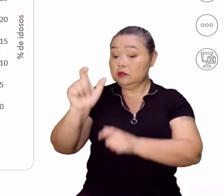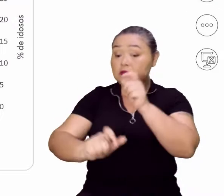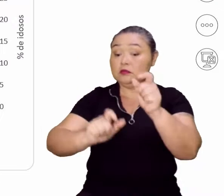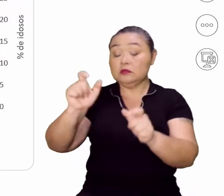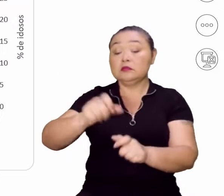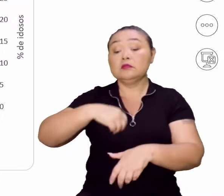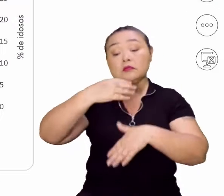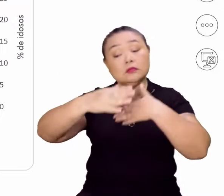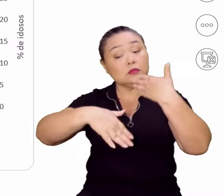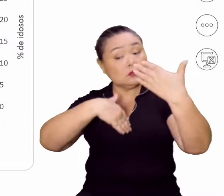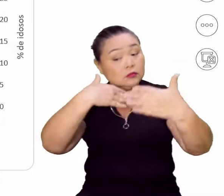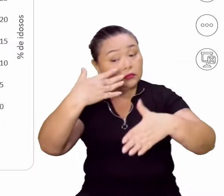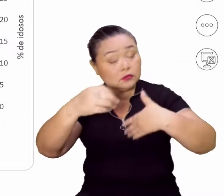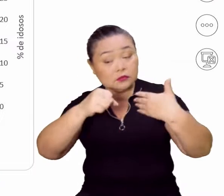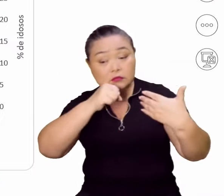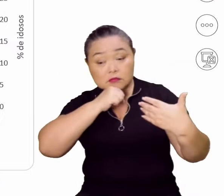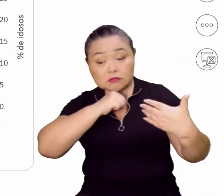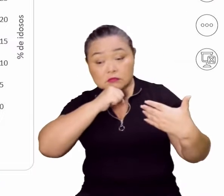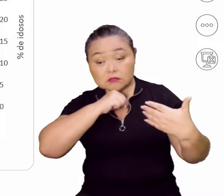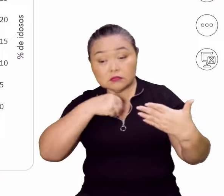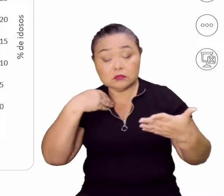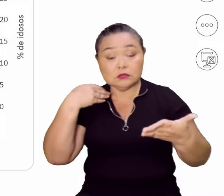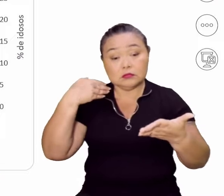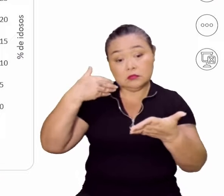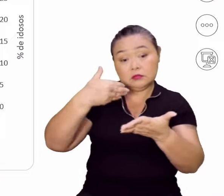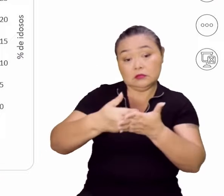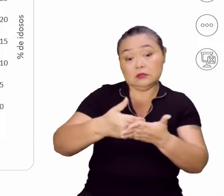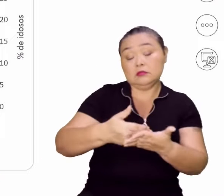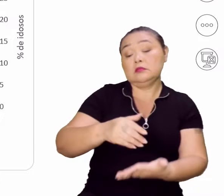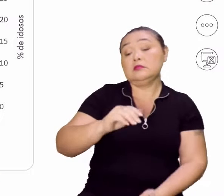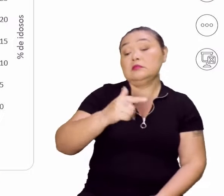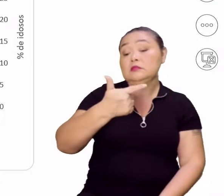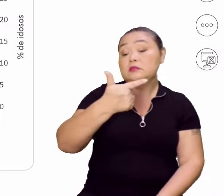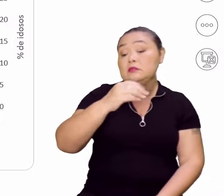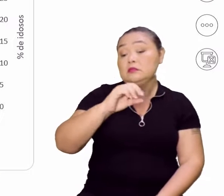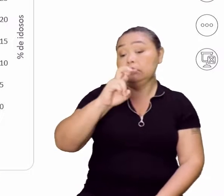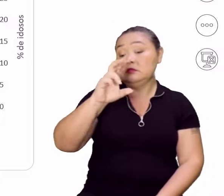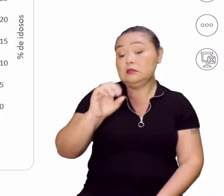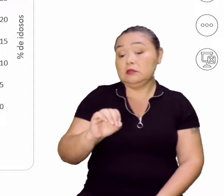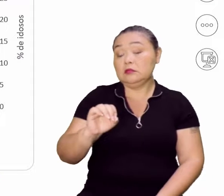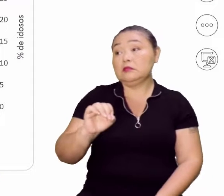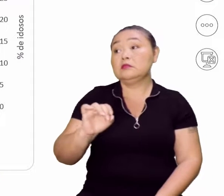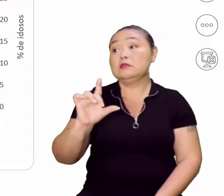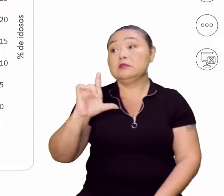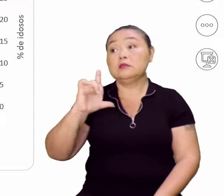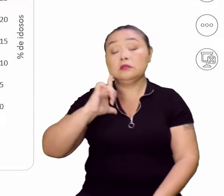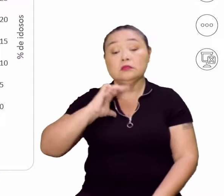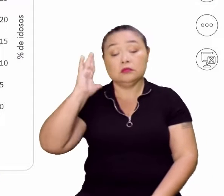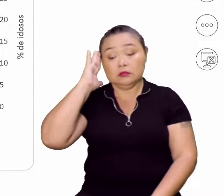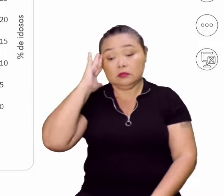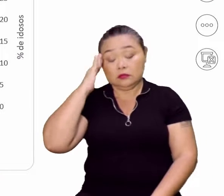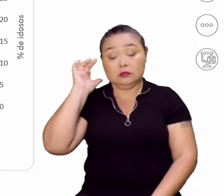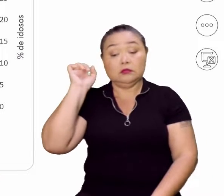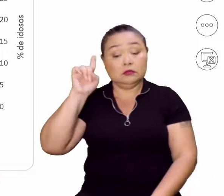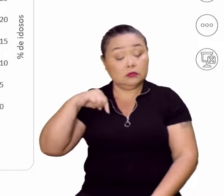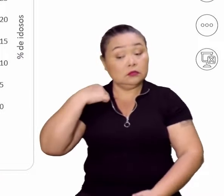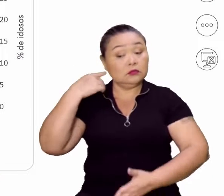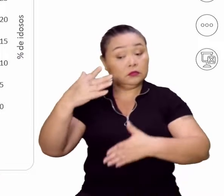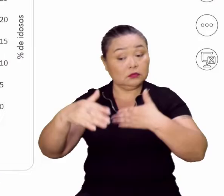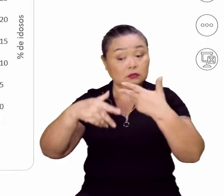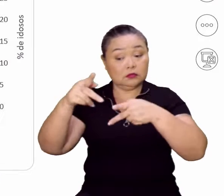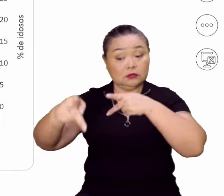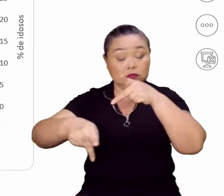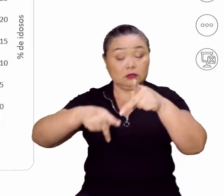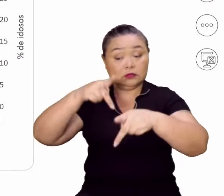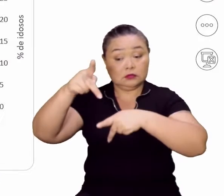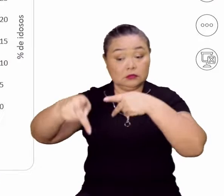irão envelhecer, né, até 2050. Isso quer dizer que o aluno tem que entender que a tendência é a